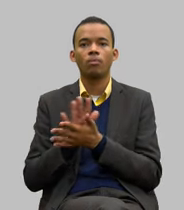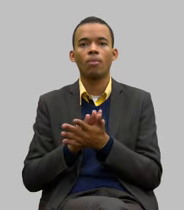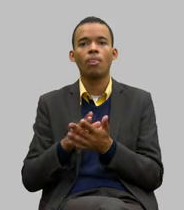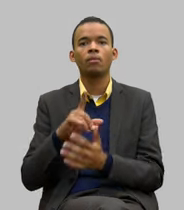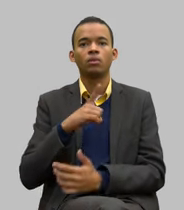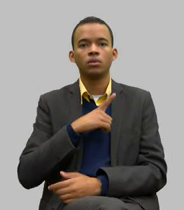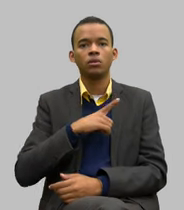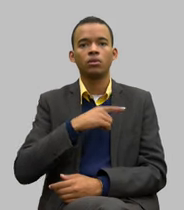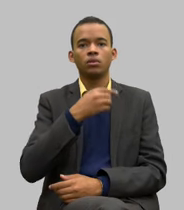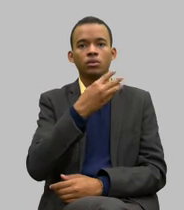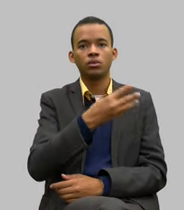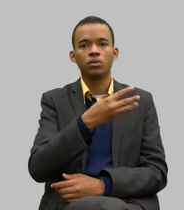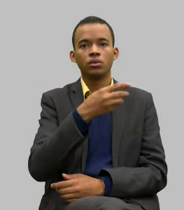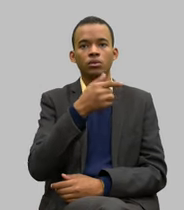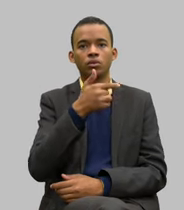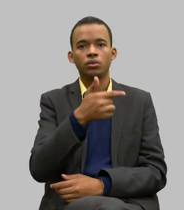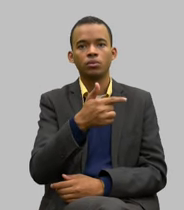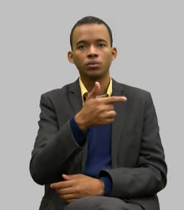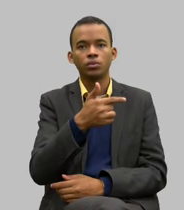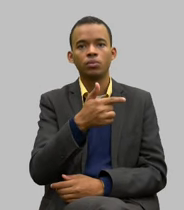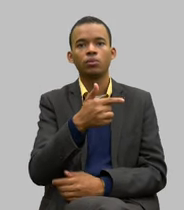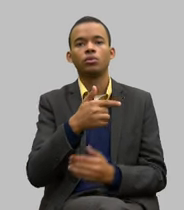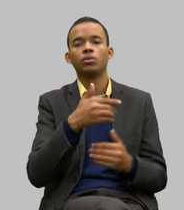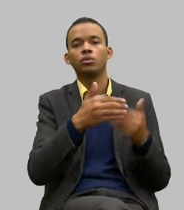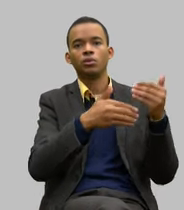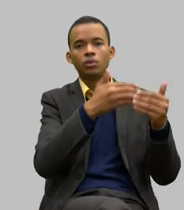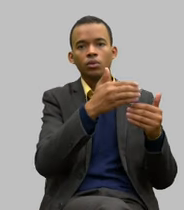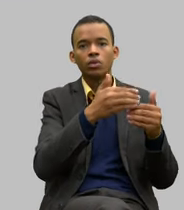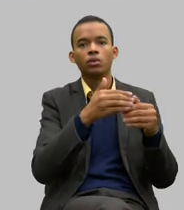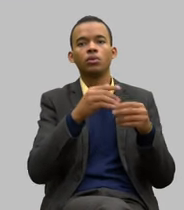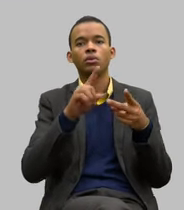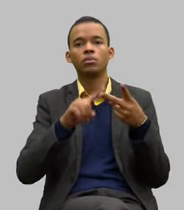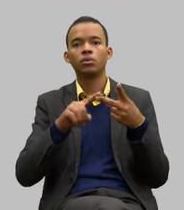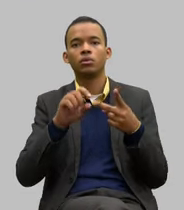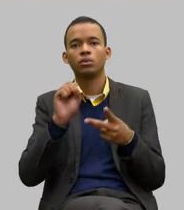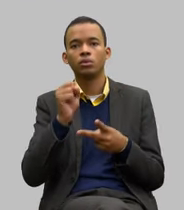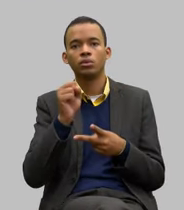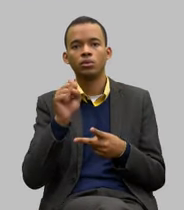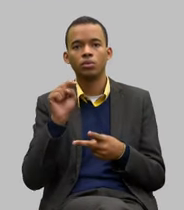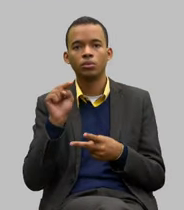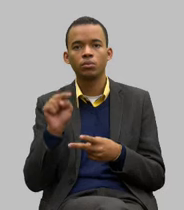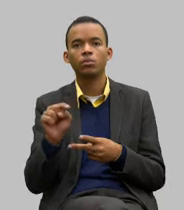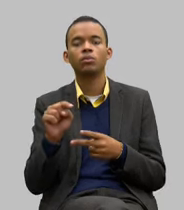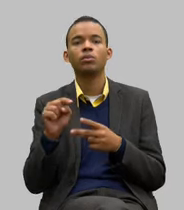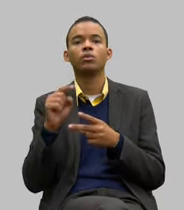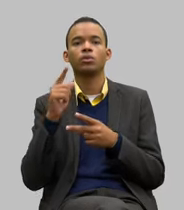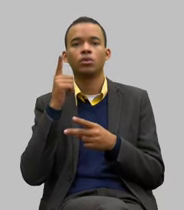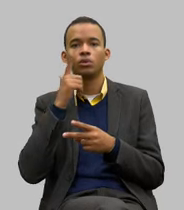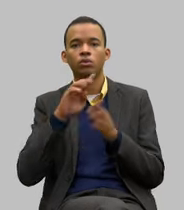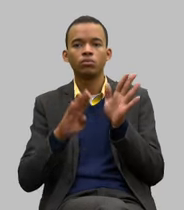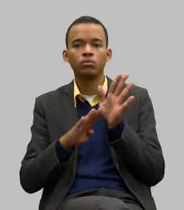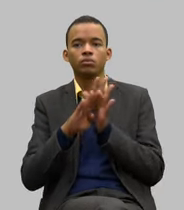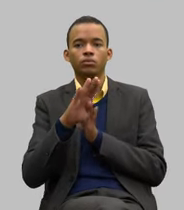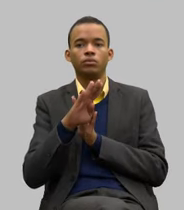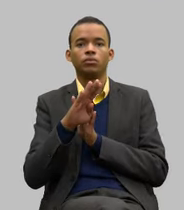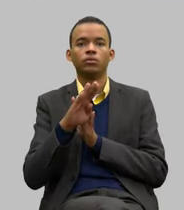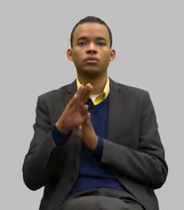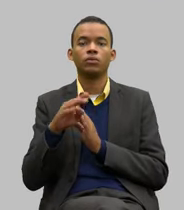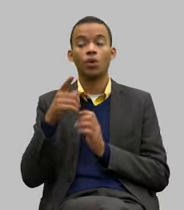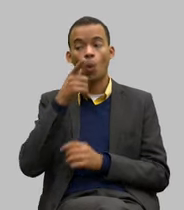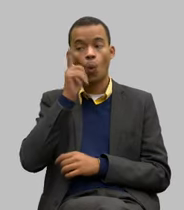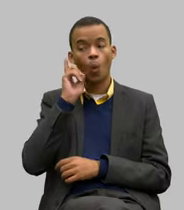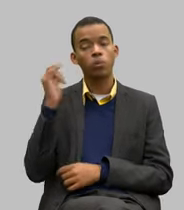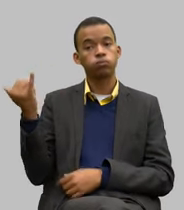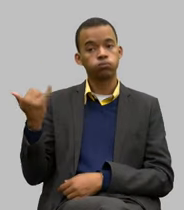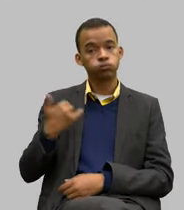progressões e 8609 promoções da carreira quer dizer não tem nenhuma progressão e promoção ATR até a minha a notícia que eu soube ontem